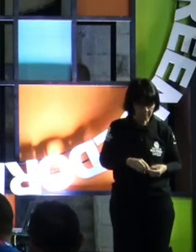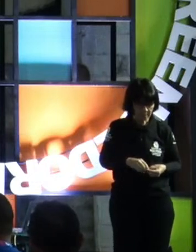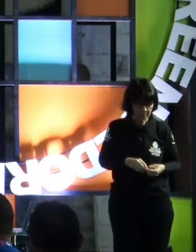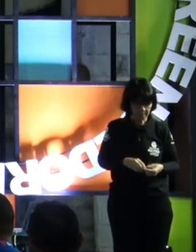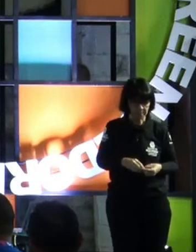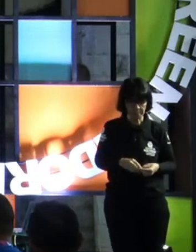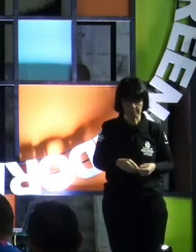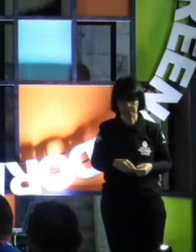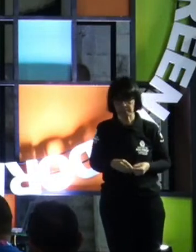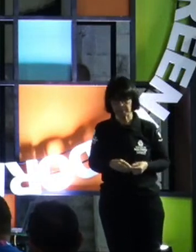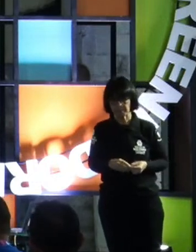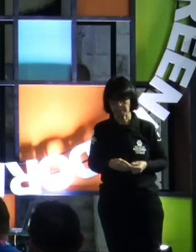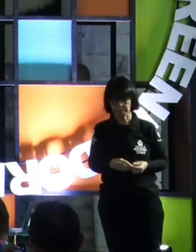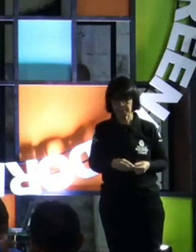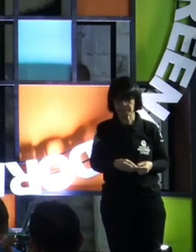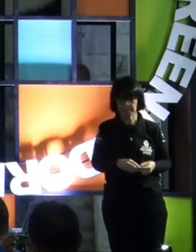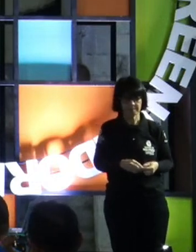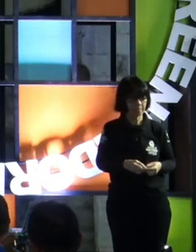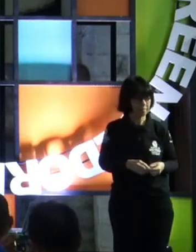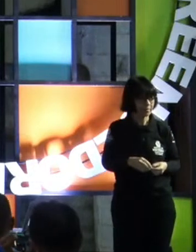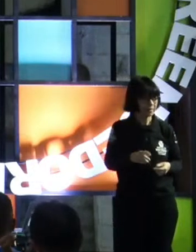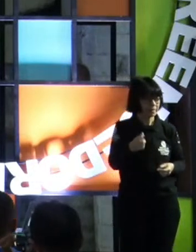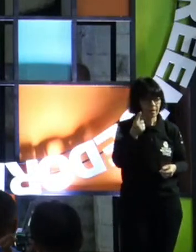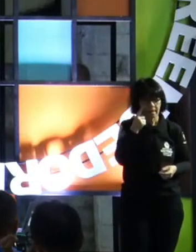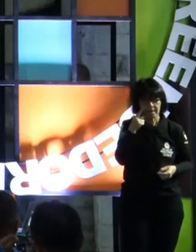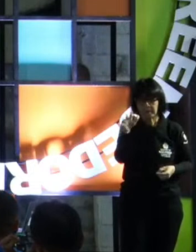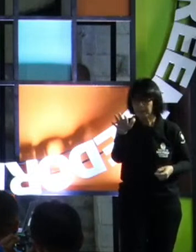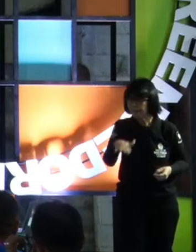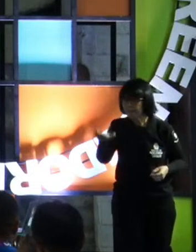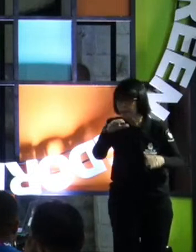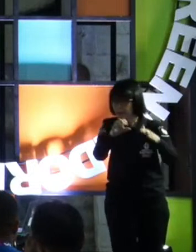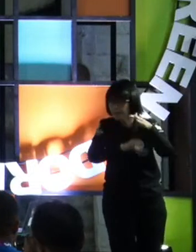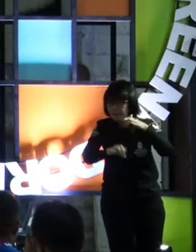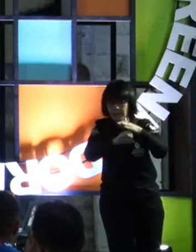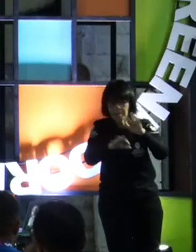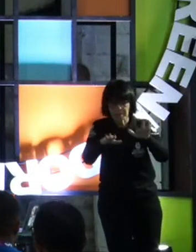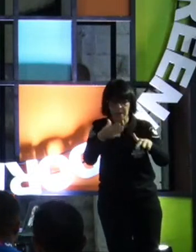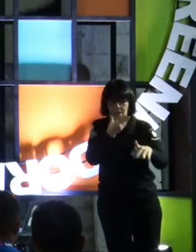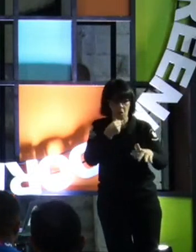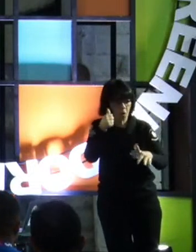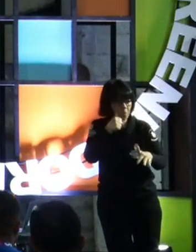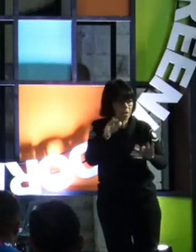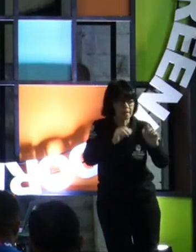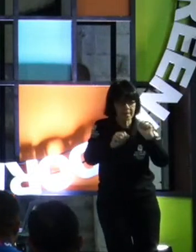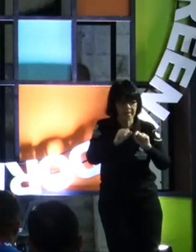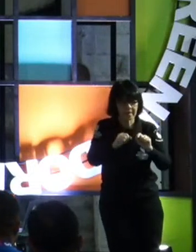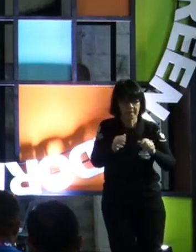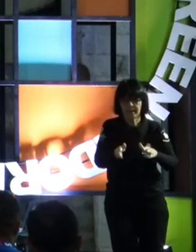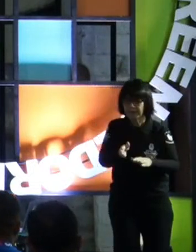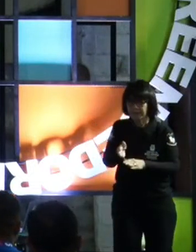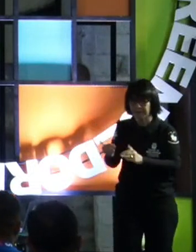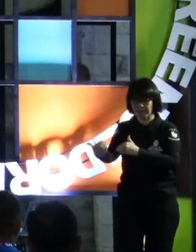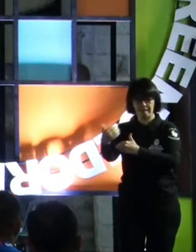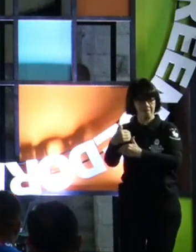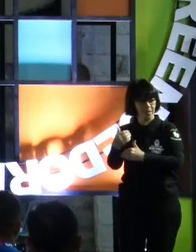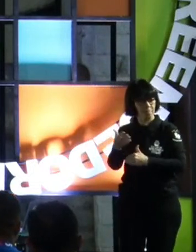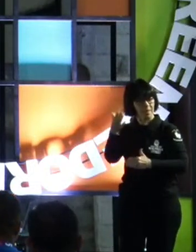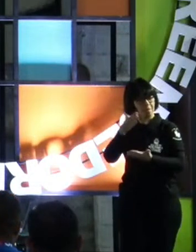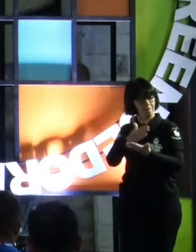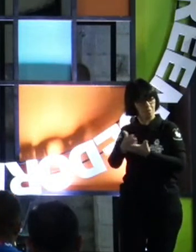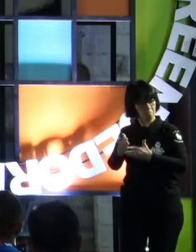eu vou sair, vou acabar aqui. Quem aqui é empreendedor já? Empreendedor, empreendedora, eu vou... Quem é que veio para se inspirar para começar a